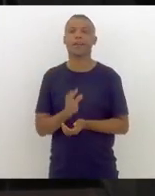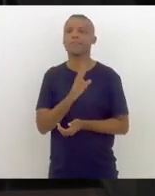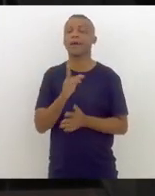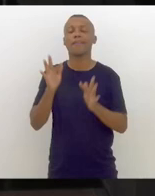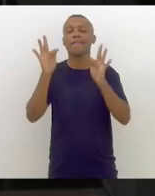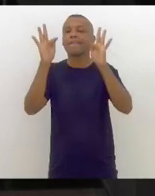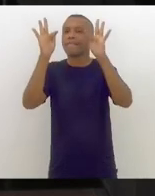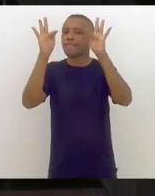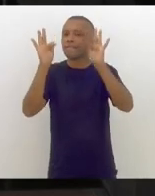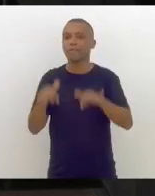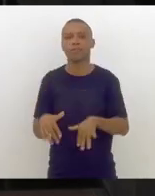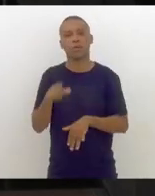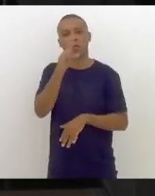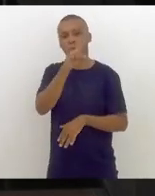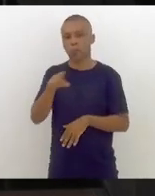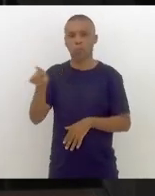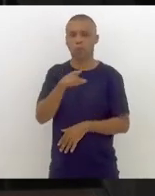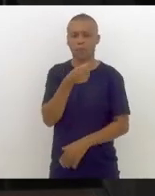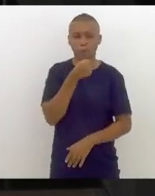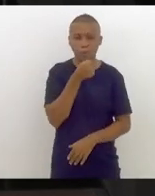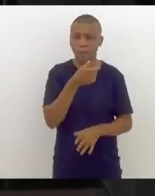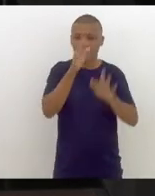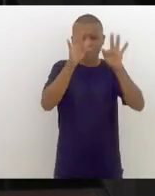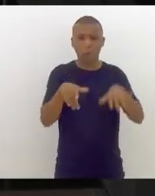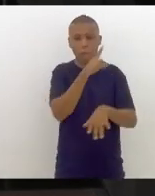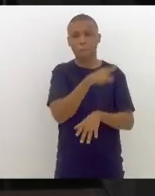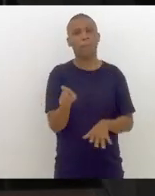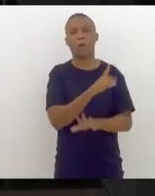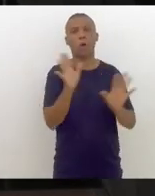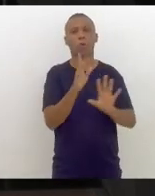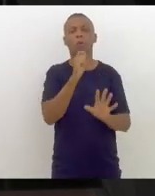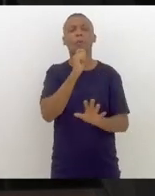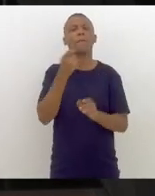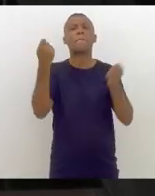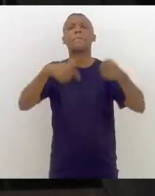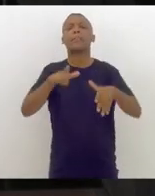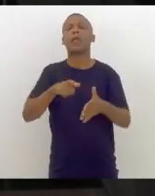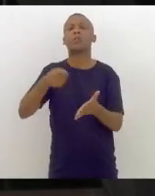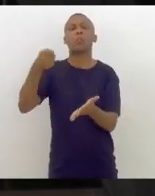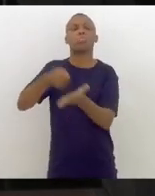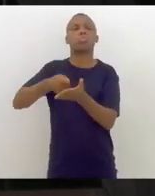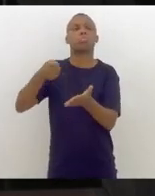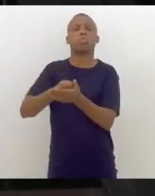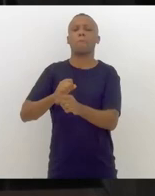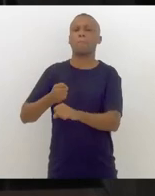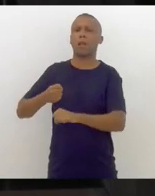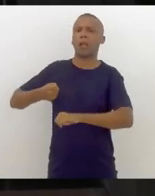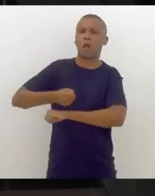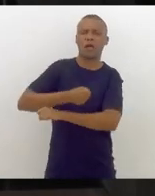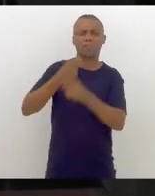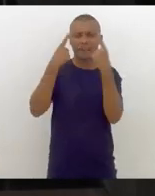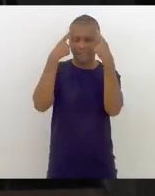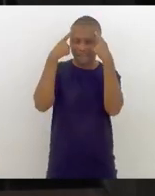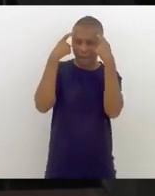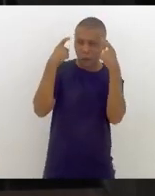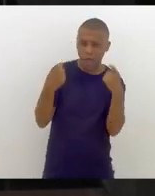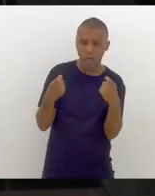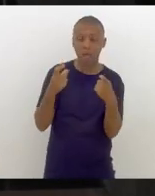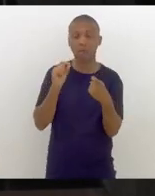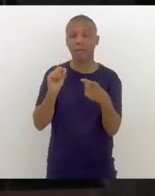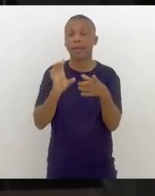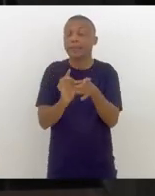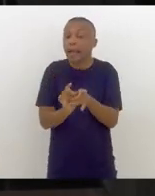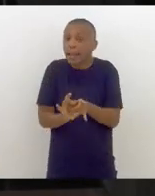definitivamente sem necessidade do uso da força de do desbloqueio